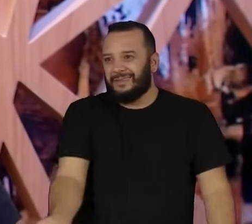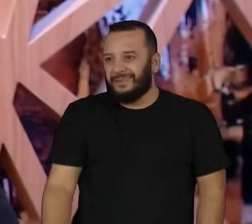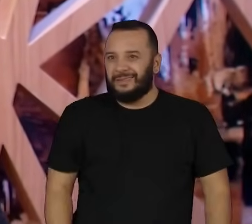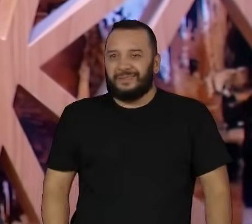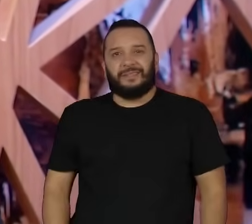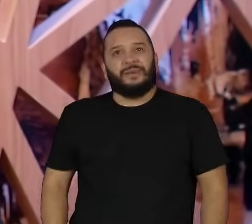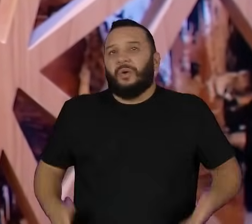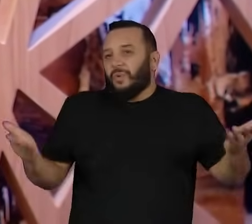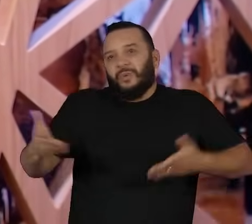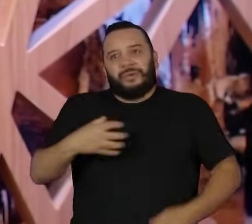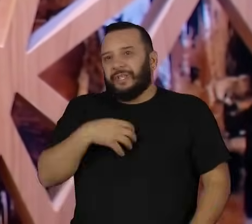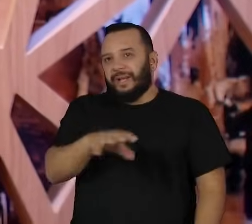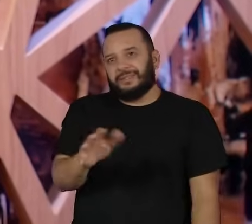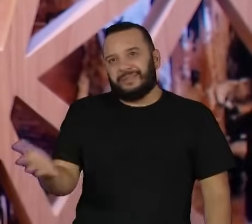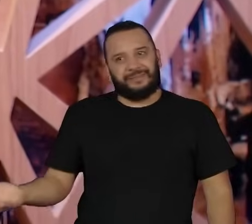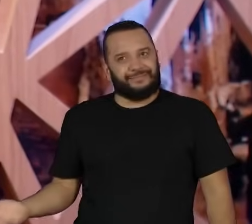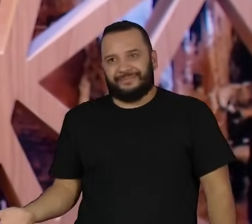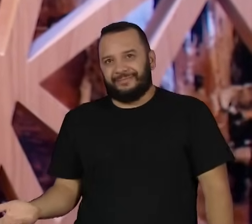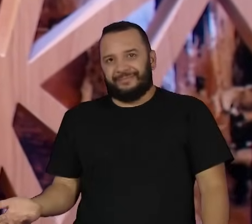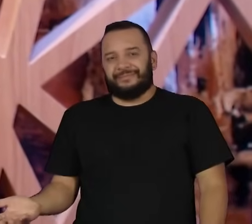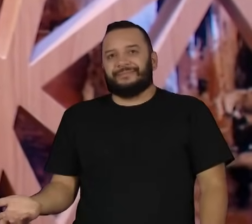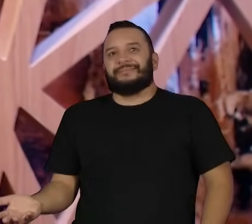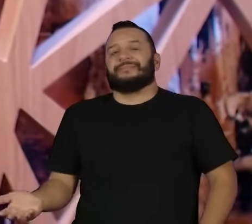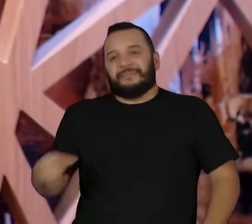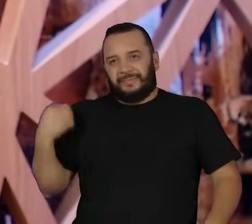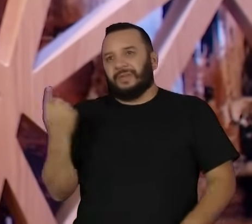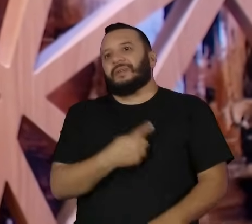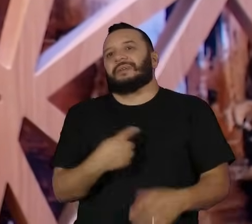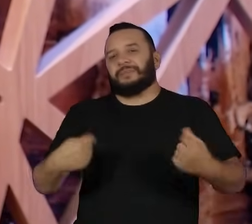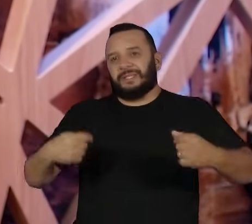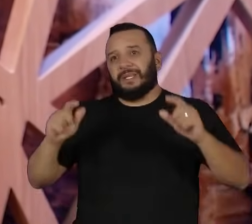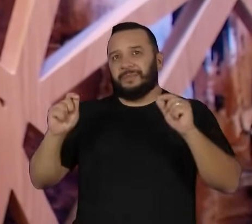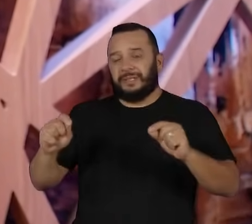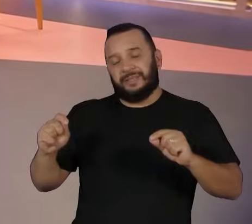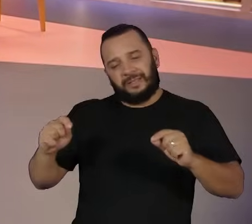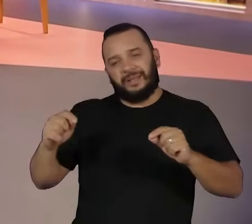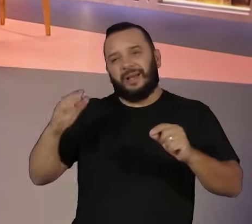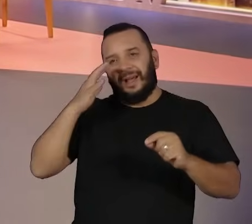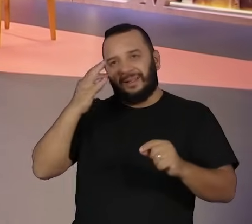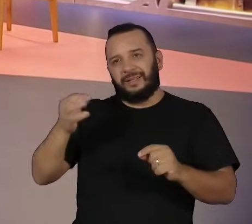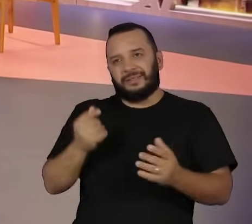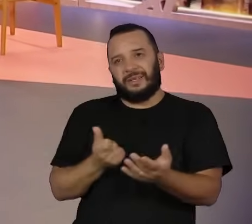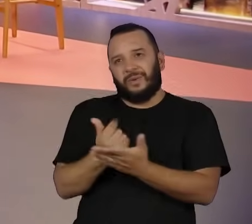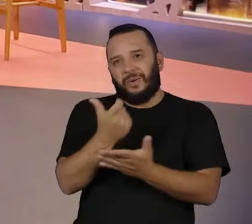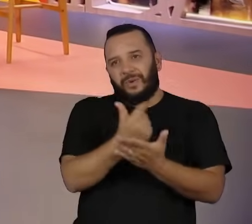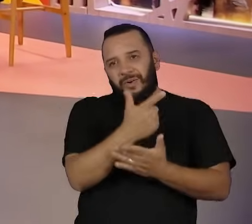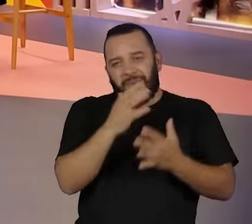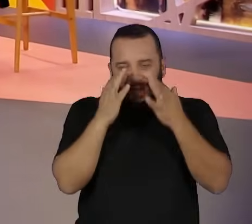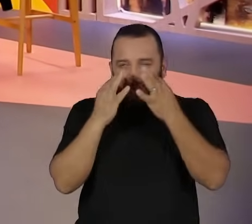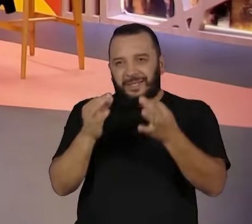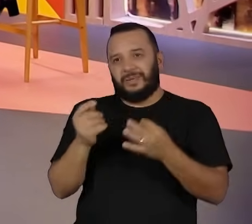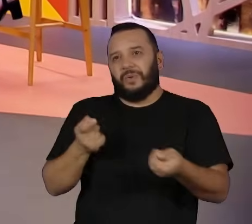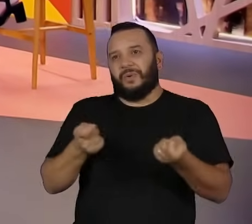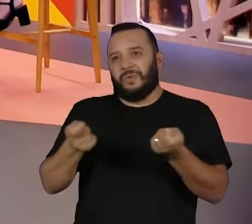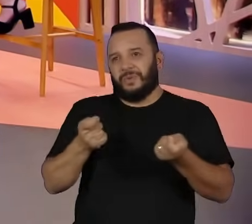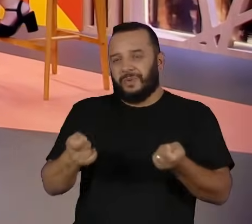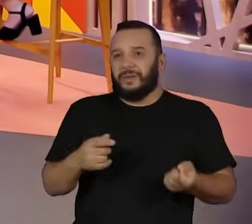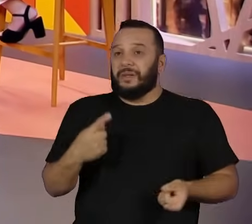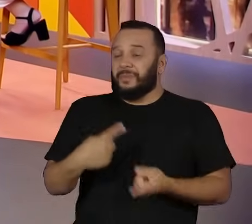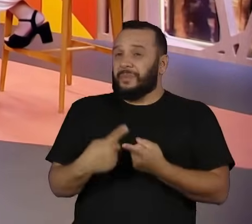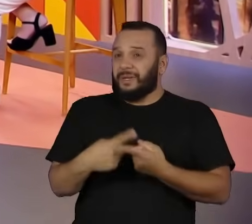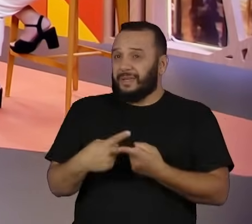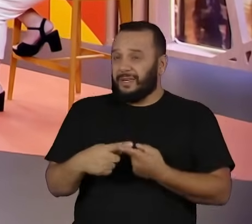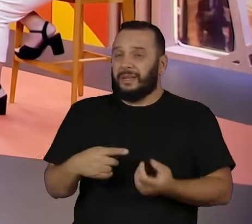Hoje é assim. Então, a gente precisa olhar muito para o nosso consumo. Por isso que hoje a gente está sendo chamado muito de